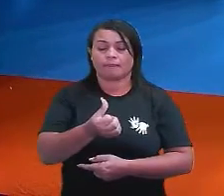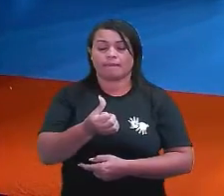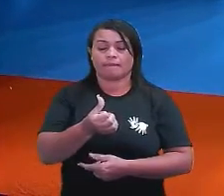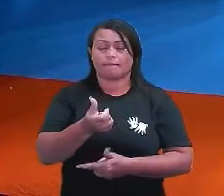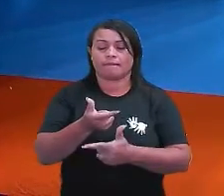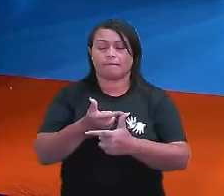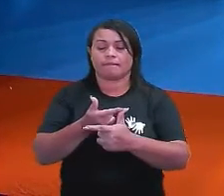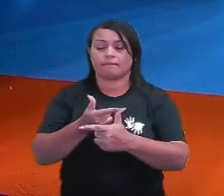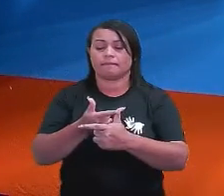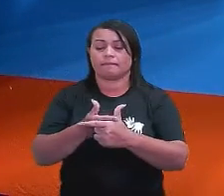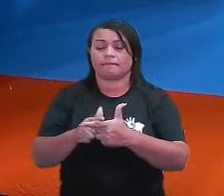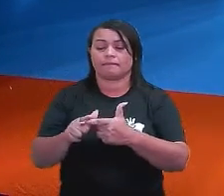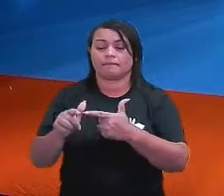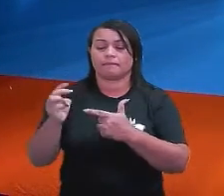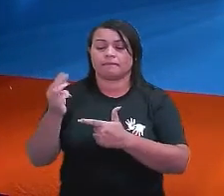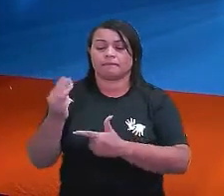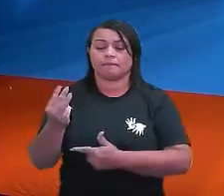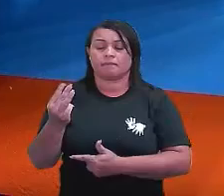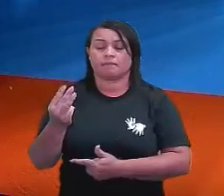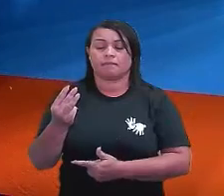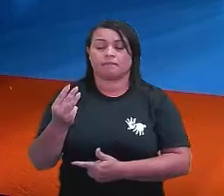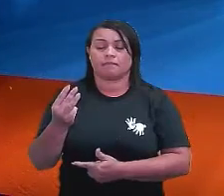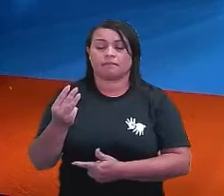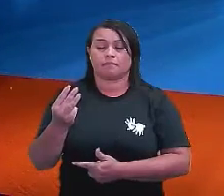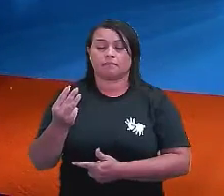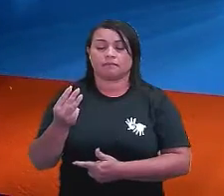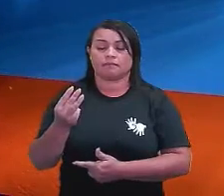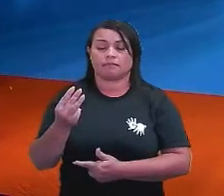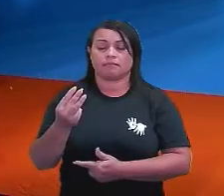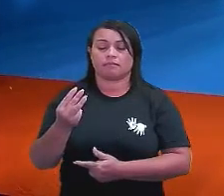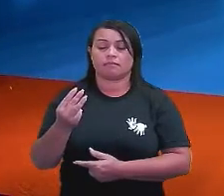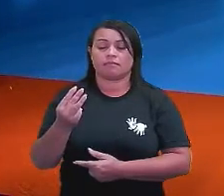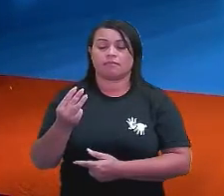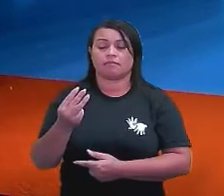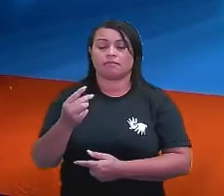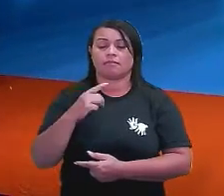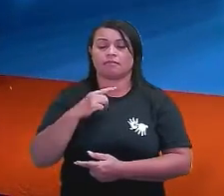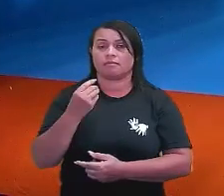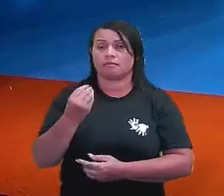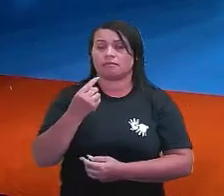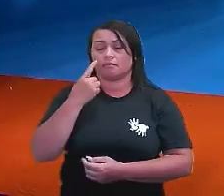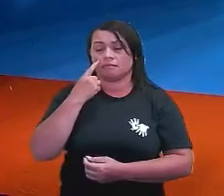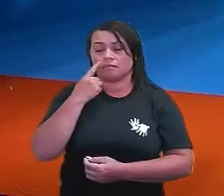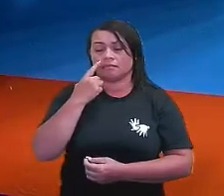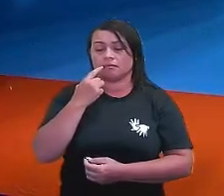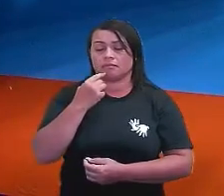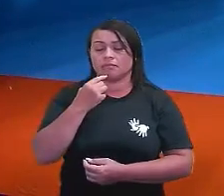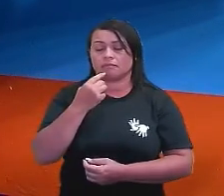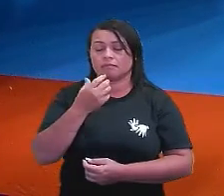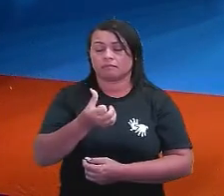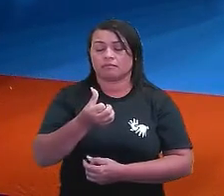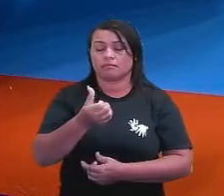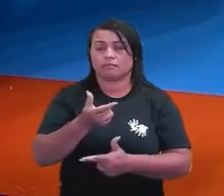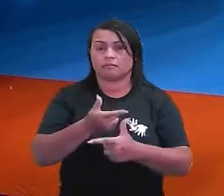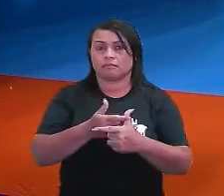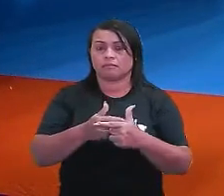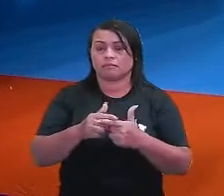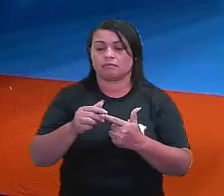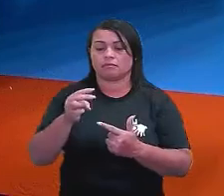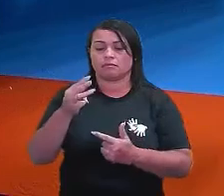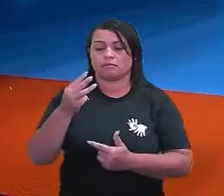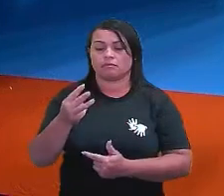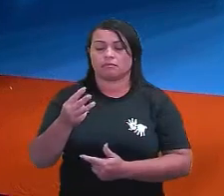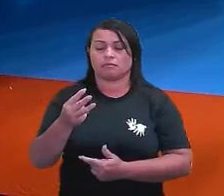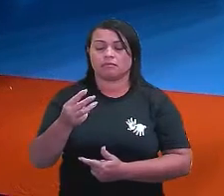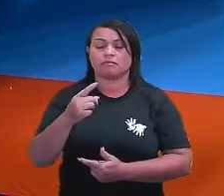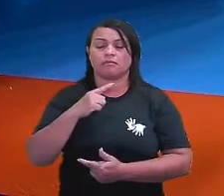por 3. Ó, dividir em 3 pedacinhos. Então, quando eu divido 6 por 3, eu vou